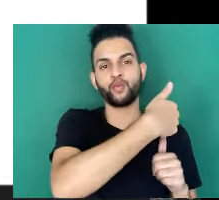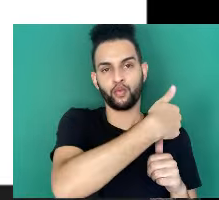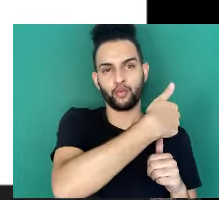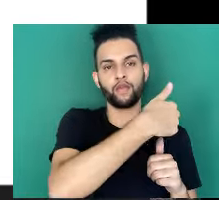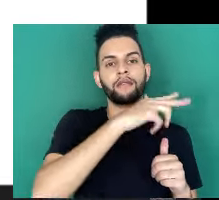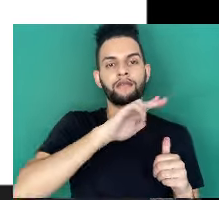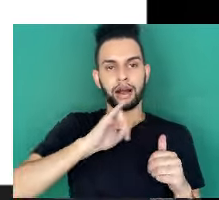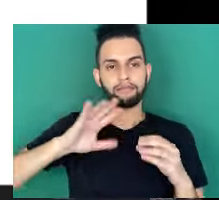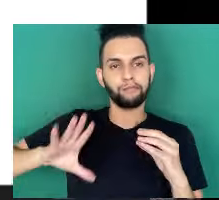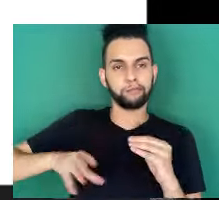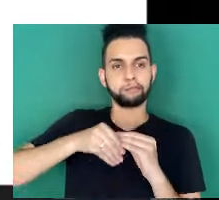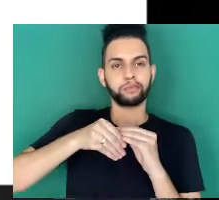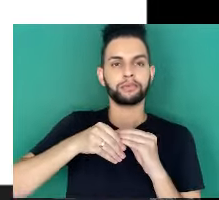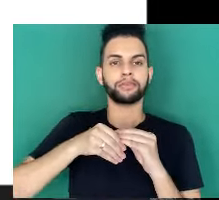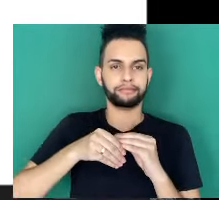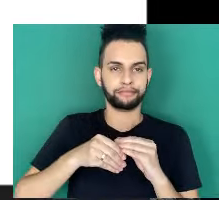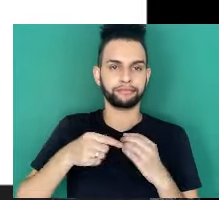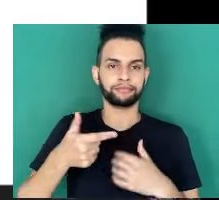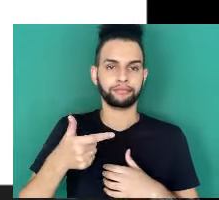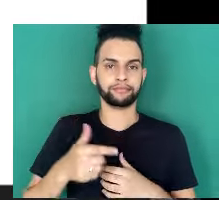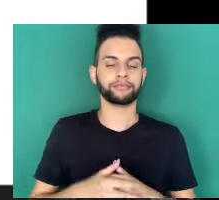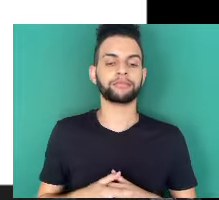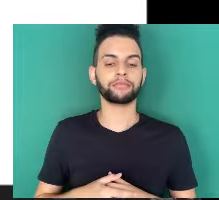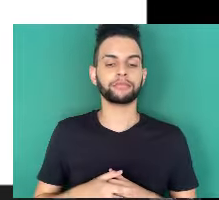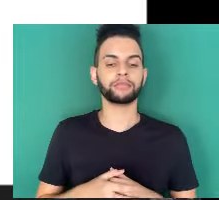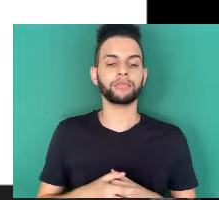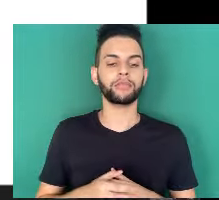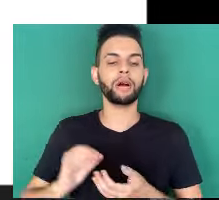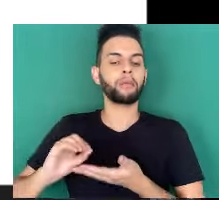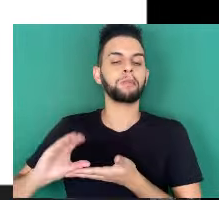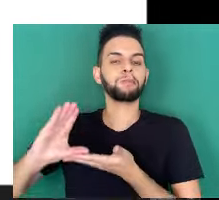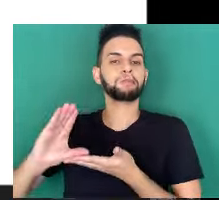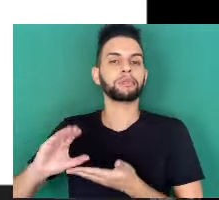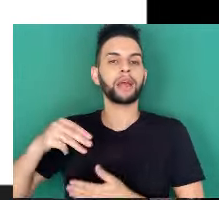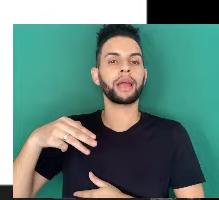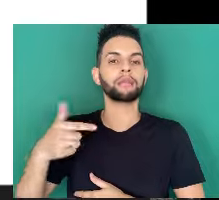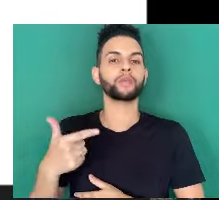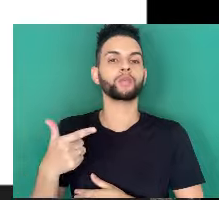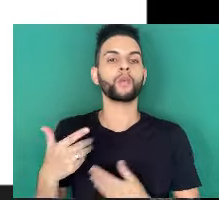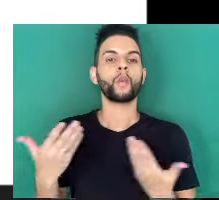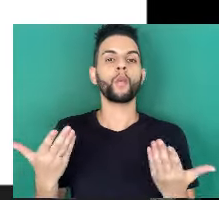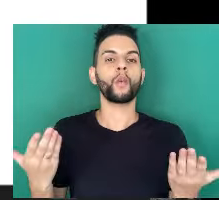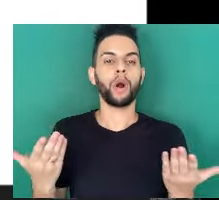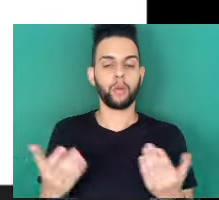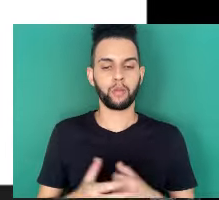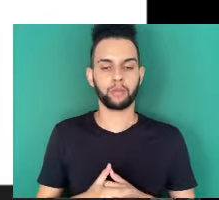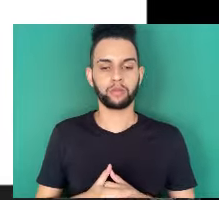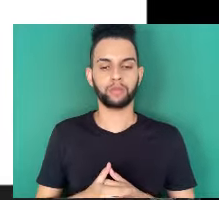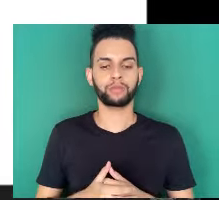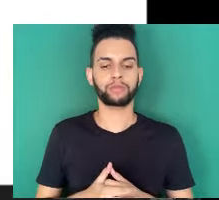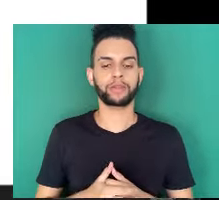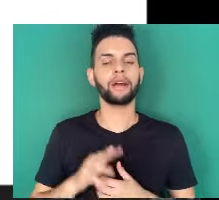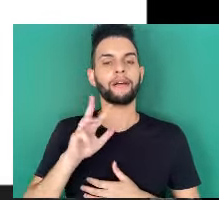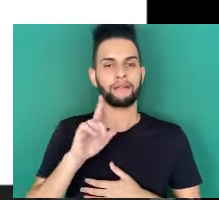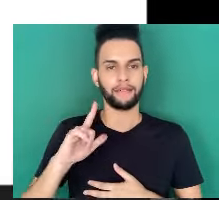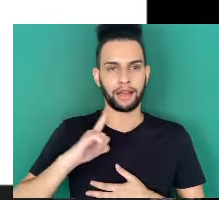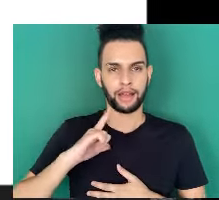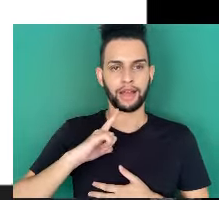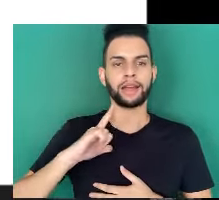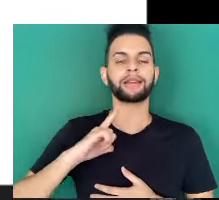Então, quanto que a gente vai ter no segundo montante? A gente vai ter o primeiro montante